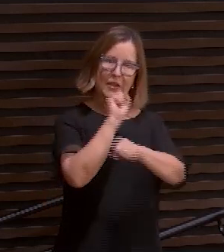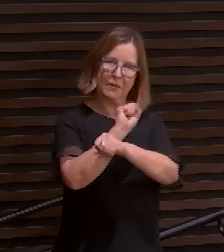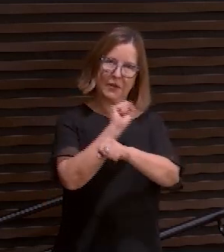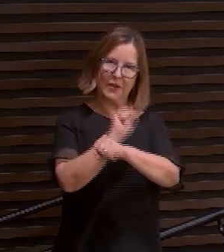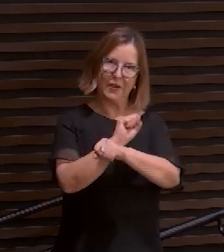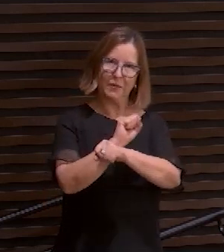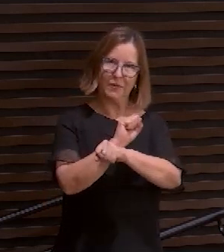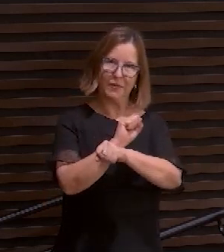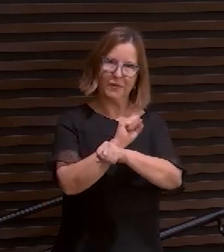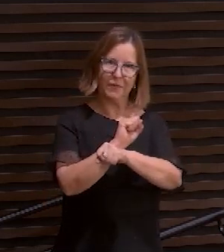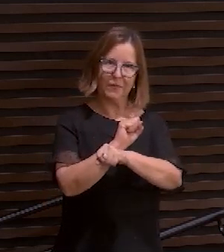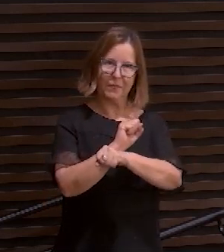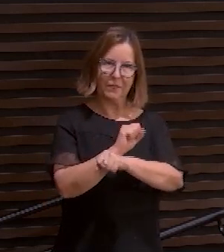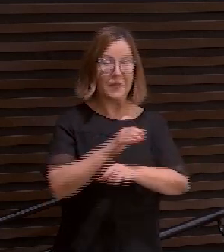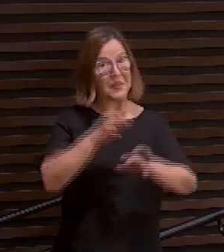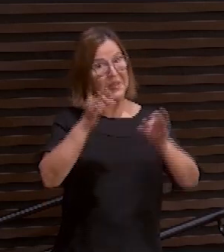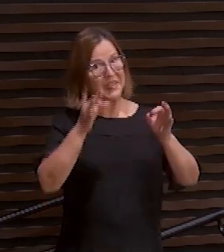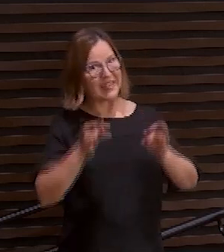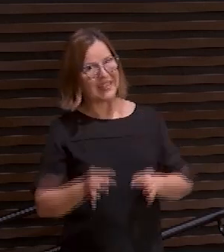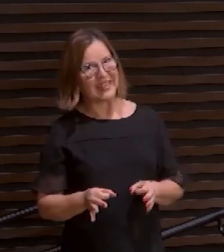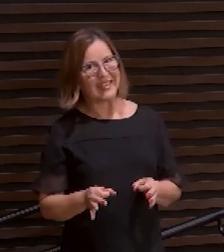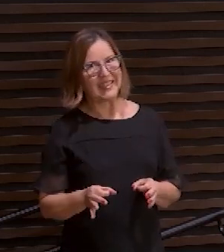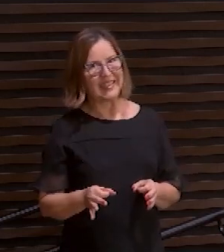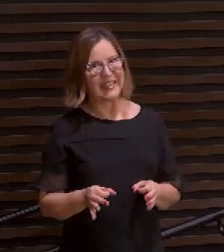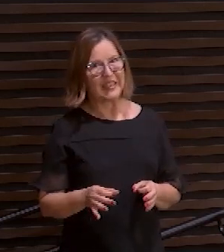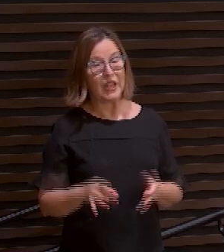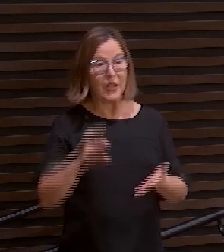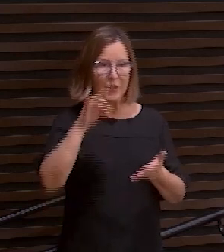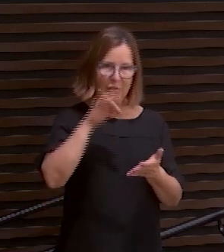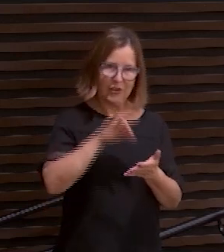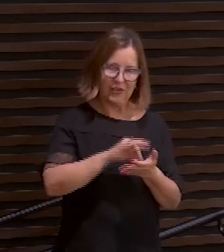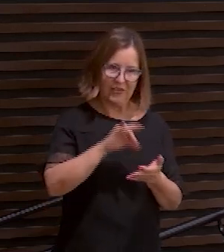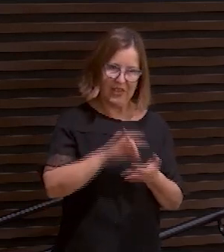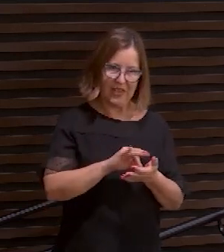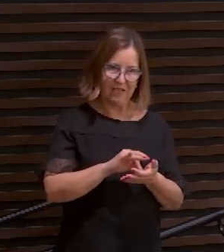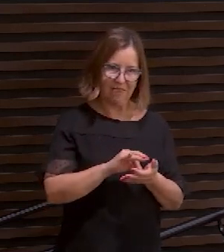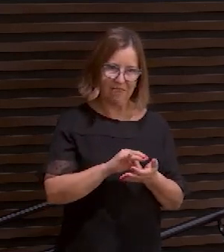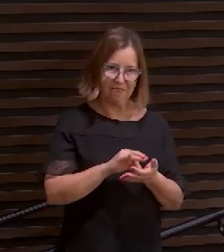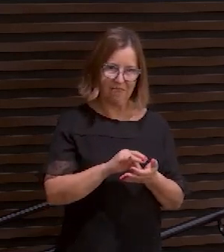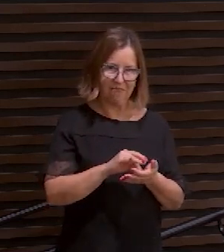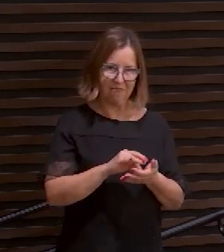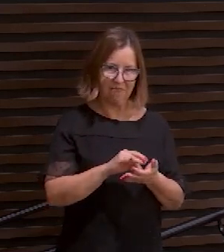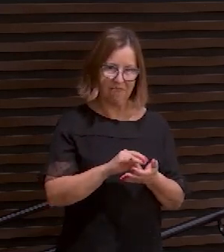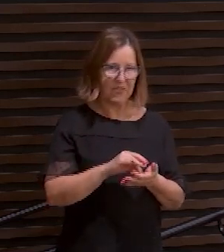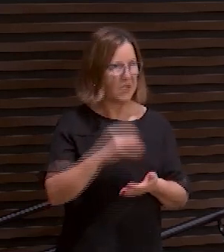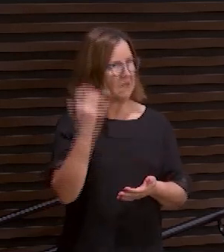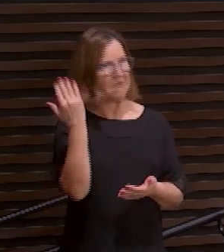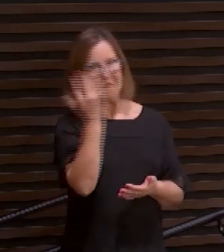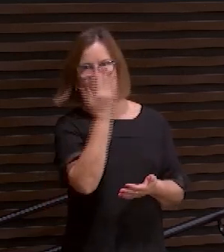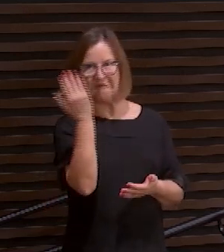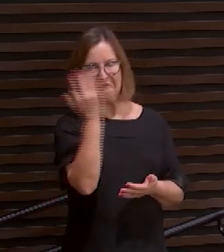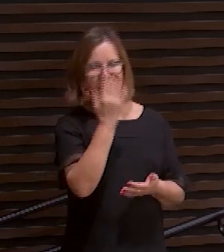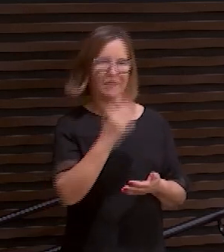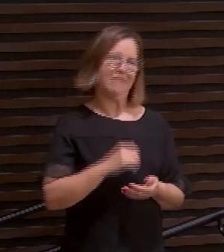e a convicção dos fatos que não se veem.